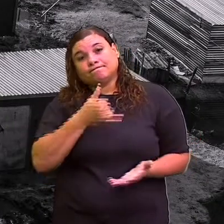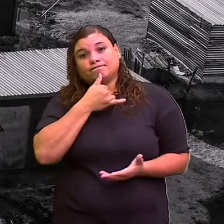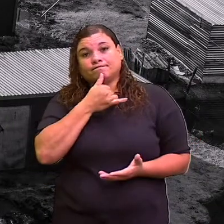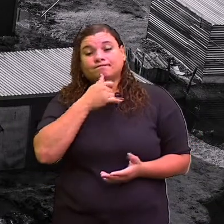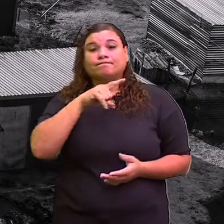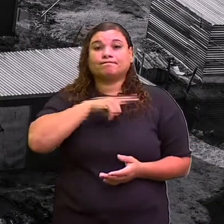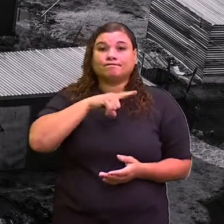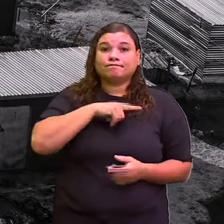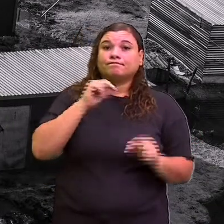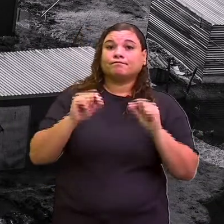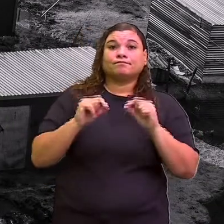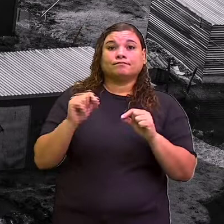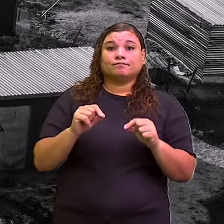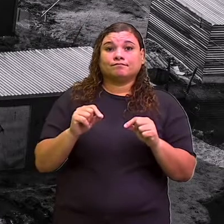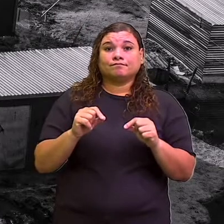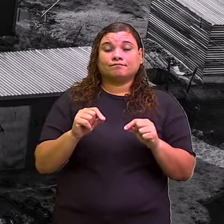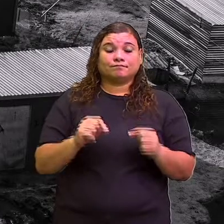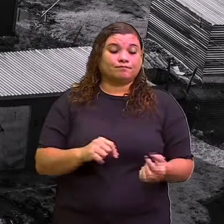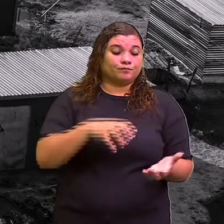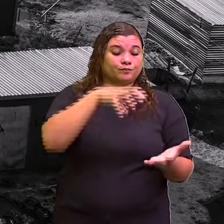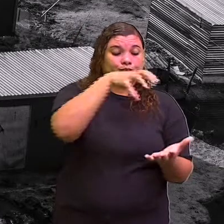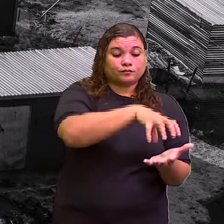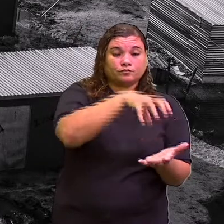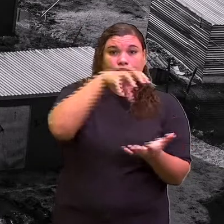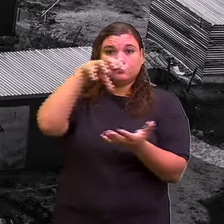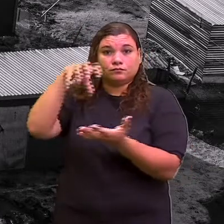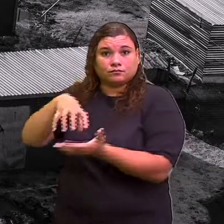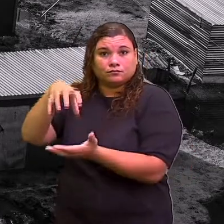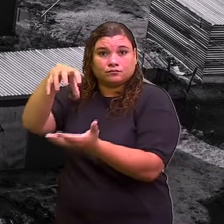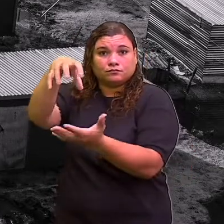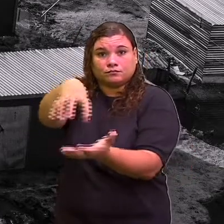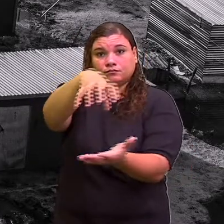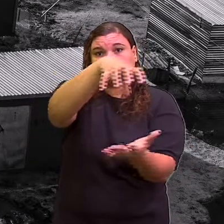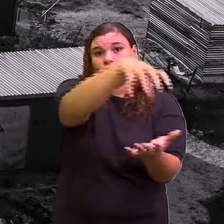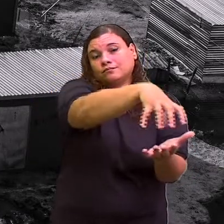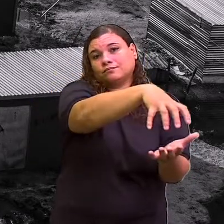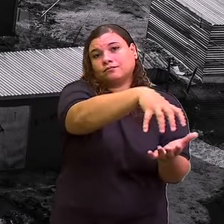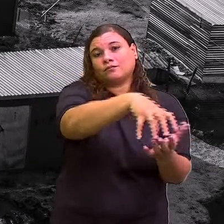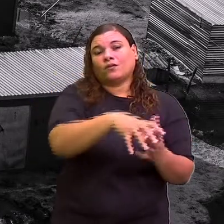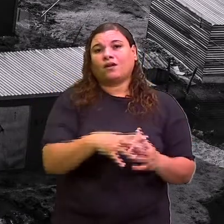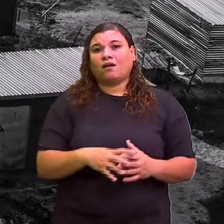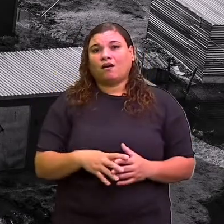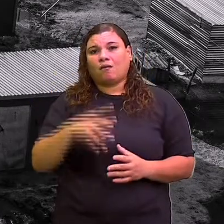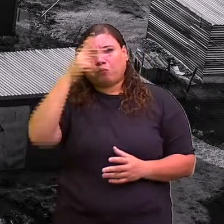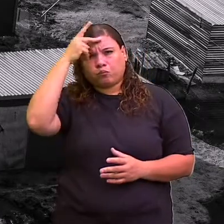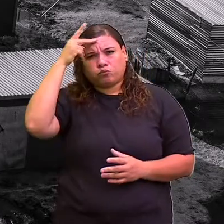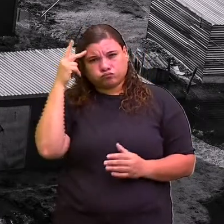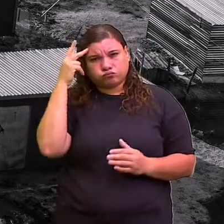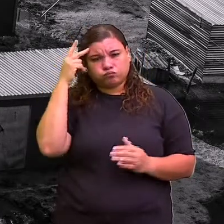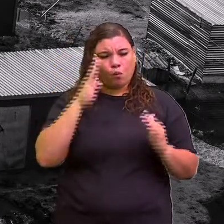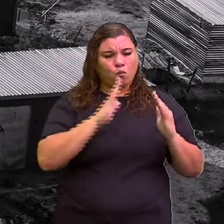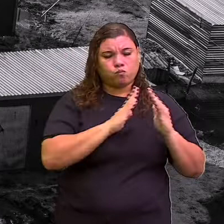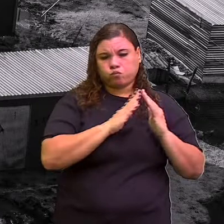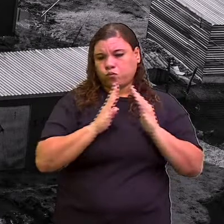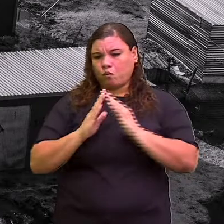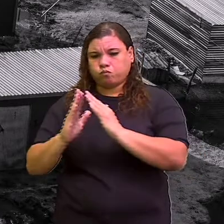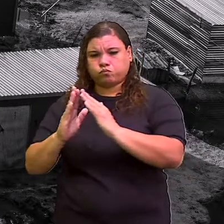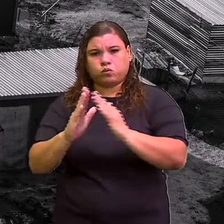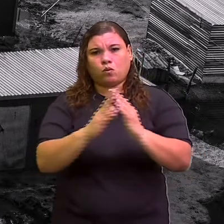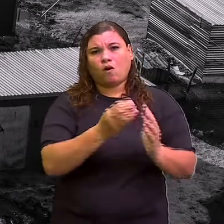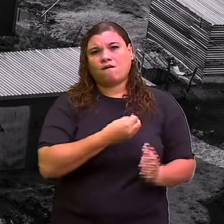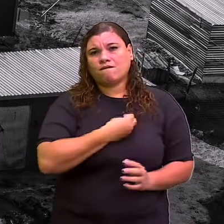aonde as pessoas vão começar a morar sem a